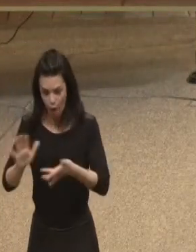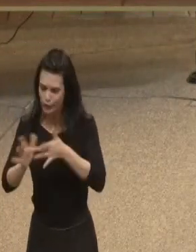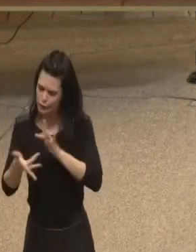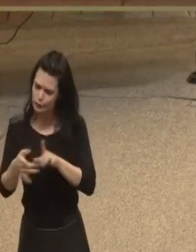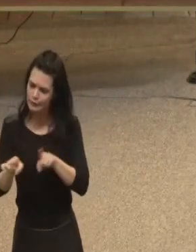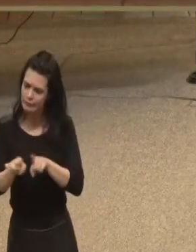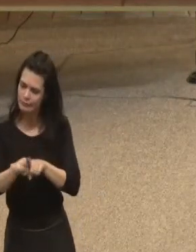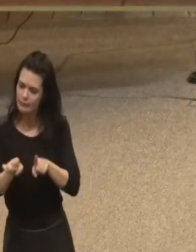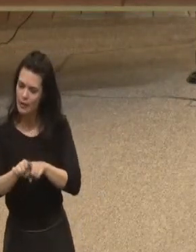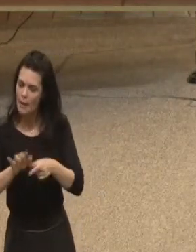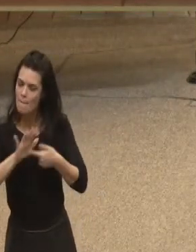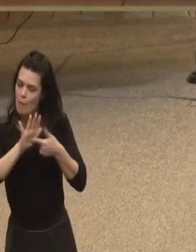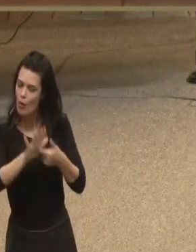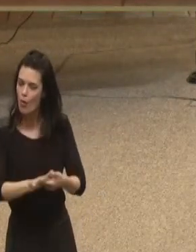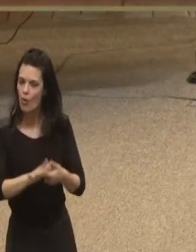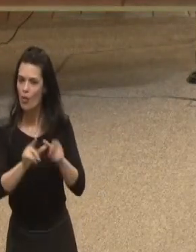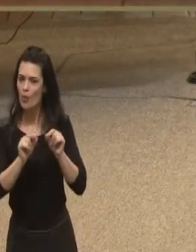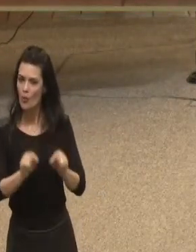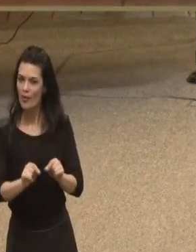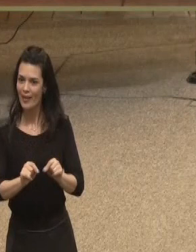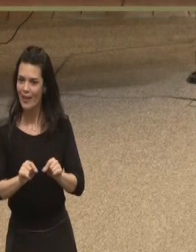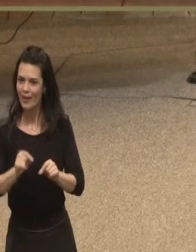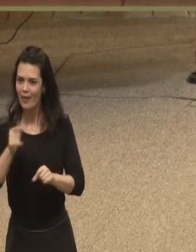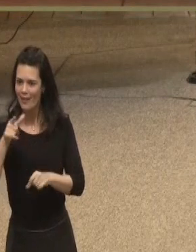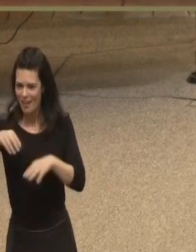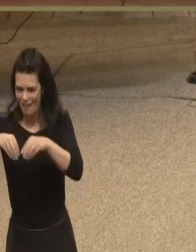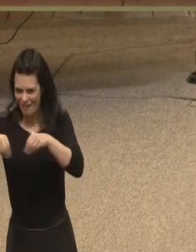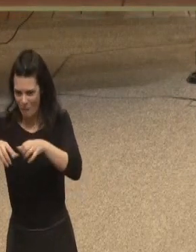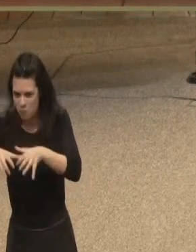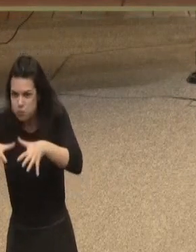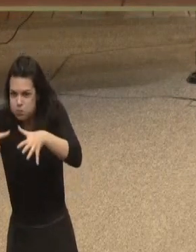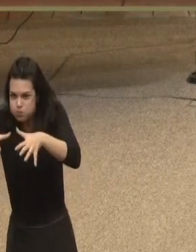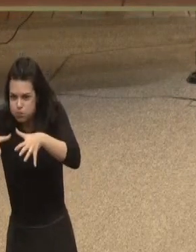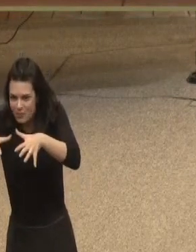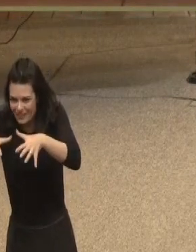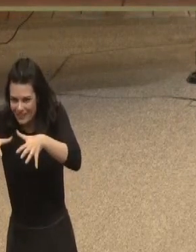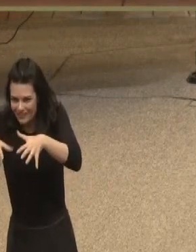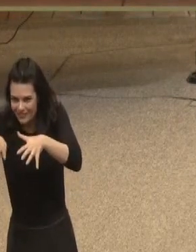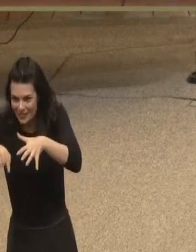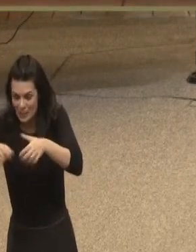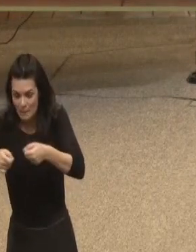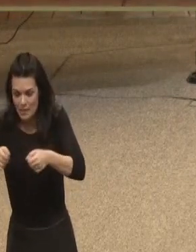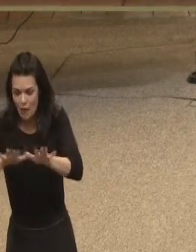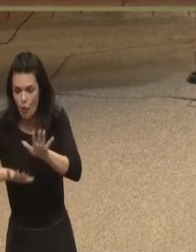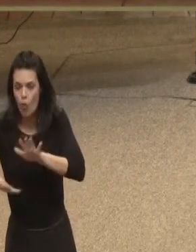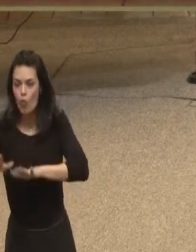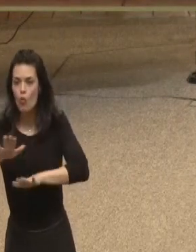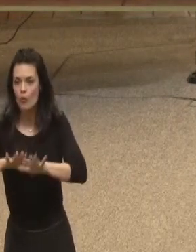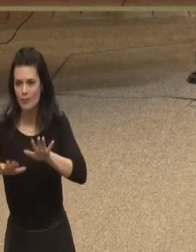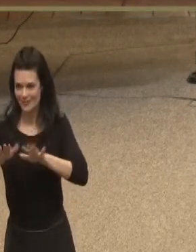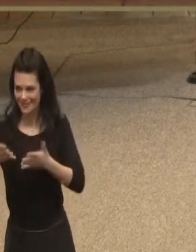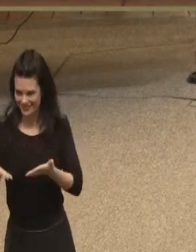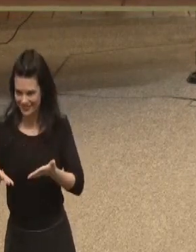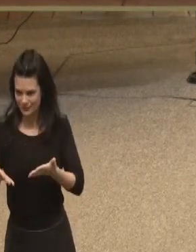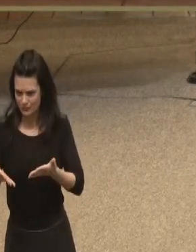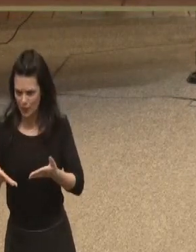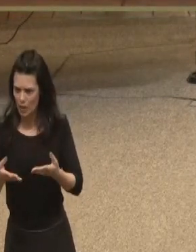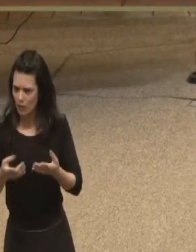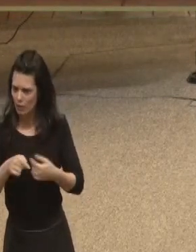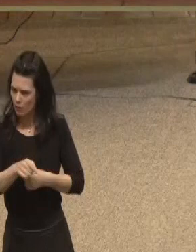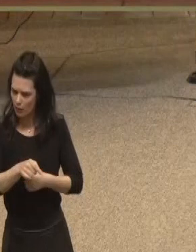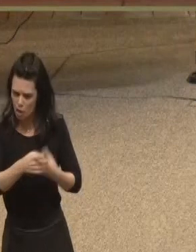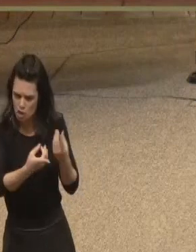eram estranhos, não eram pessoas desconhecidas, eram os discípulos de